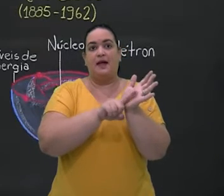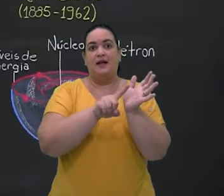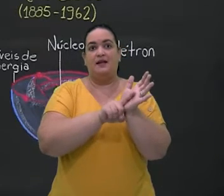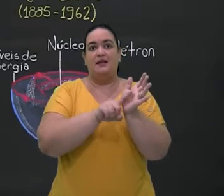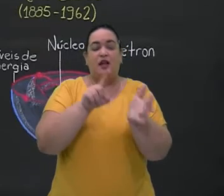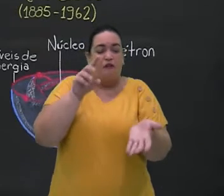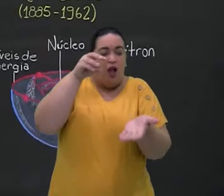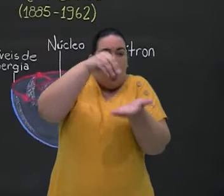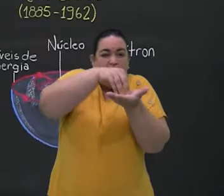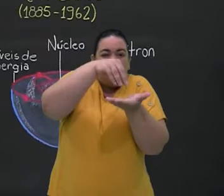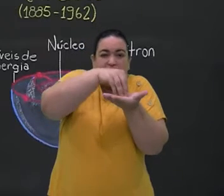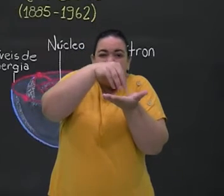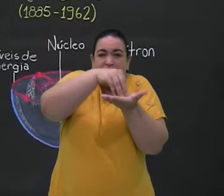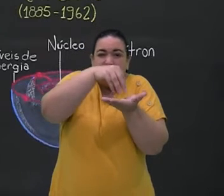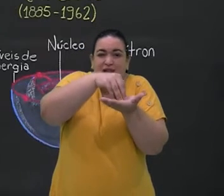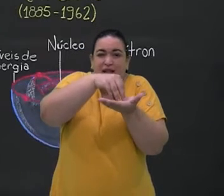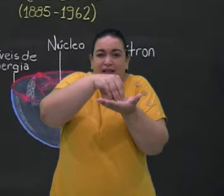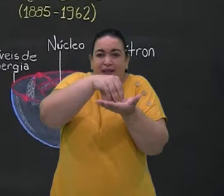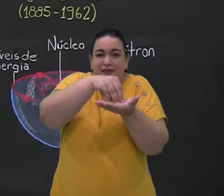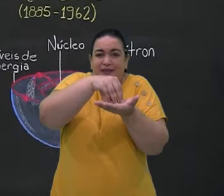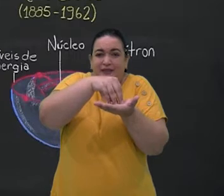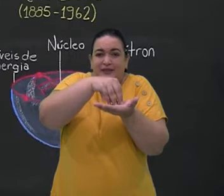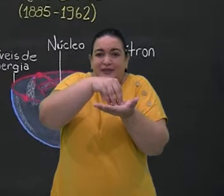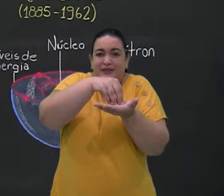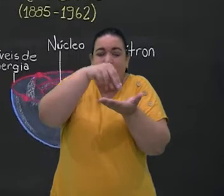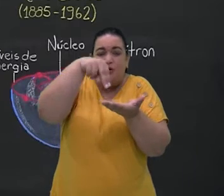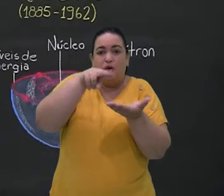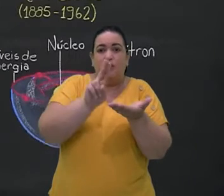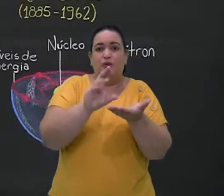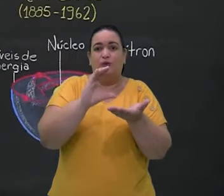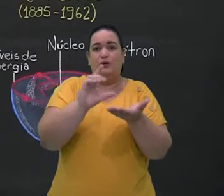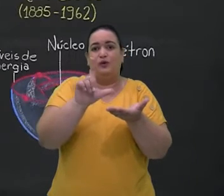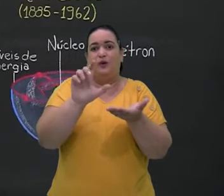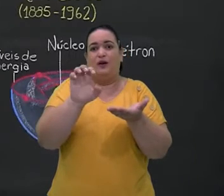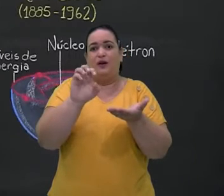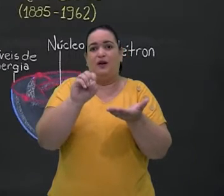no meio, bem pequenininho, eu tenho um núcleo carregado